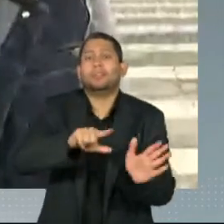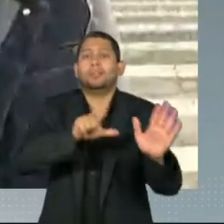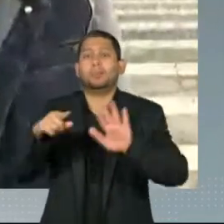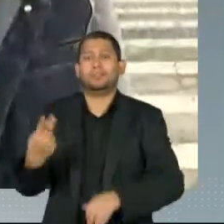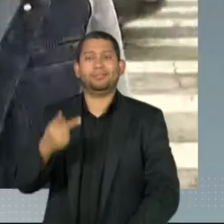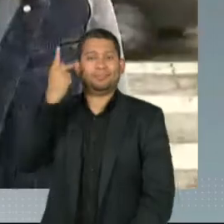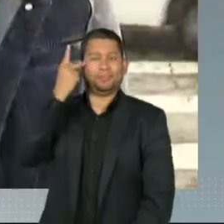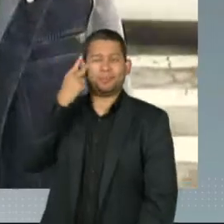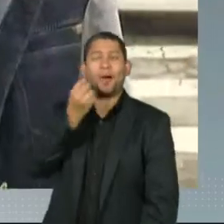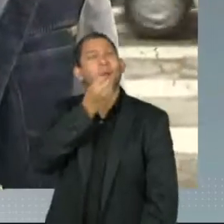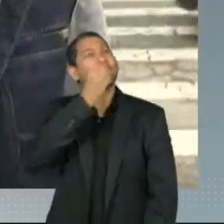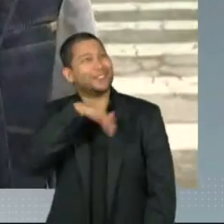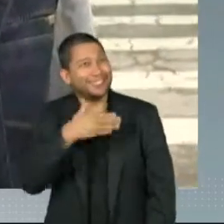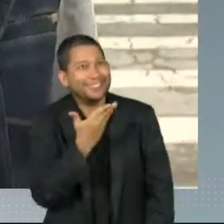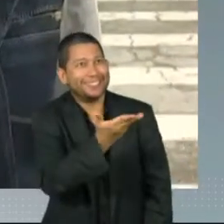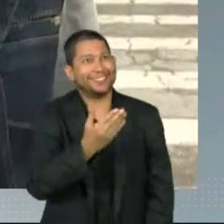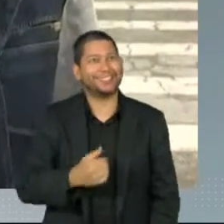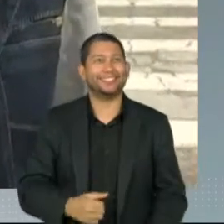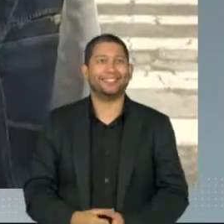Paulo. Boa tarde, Maria.